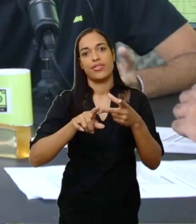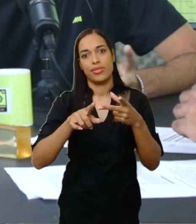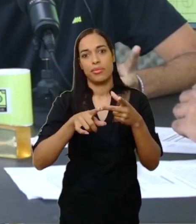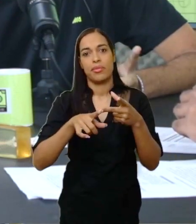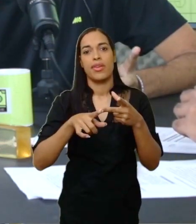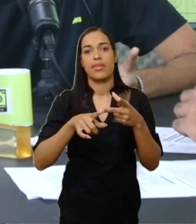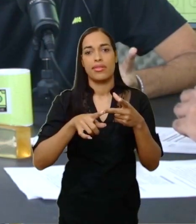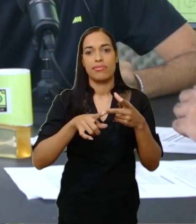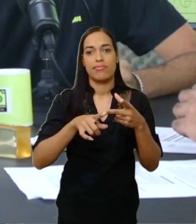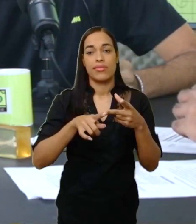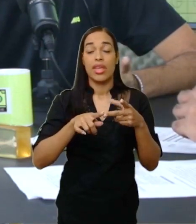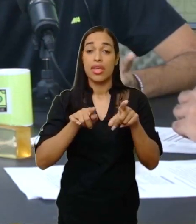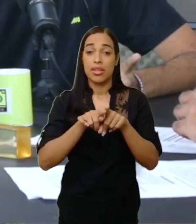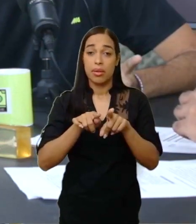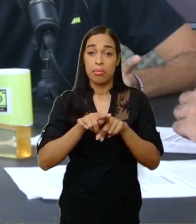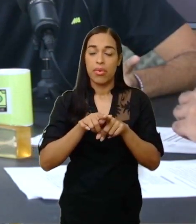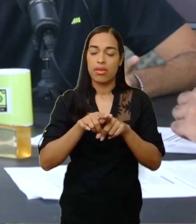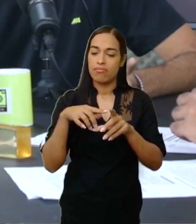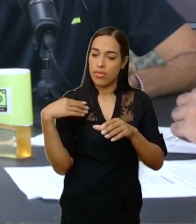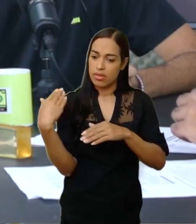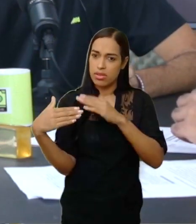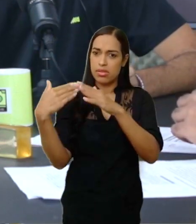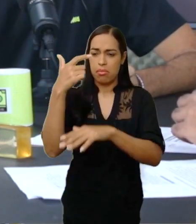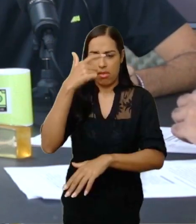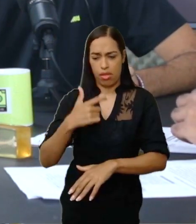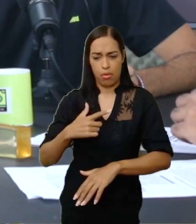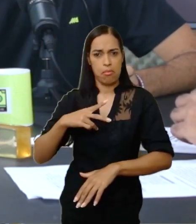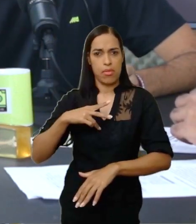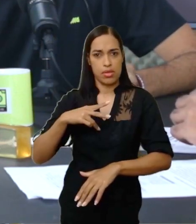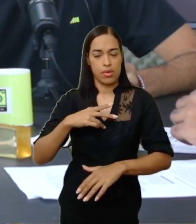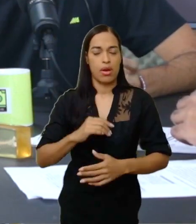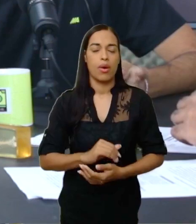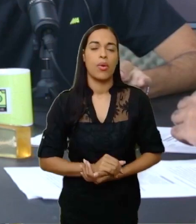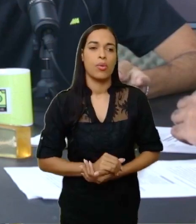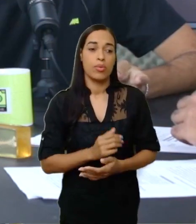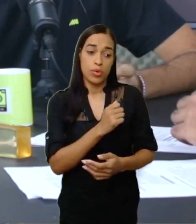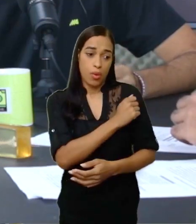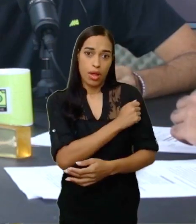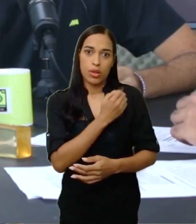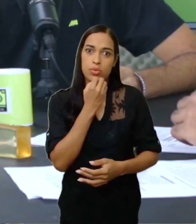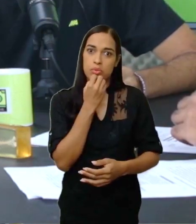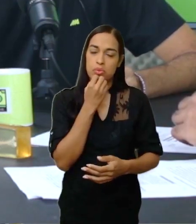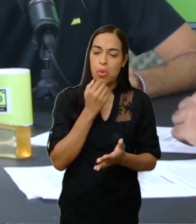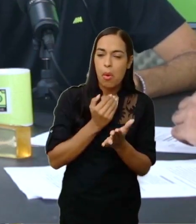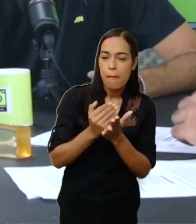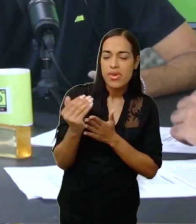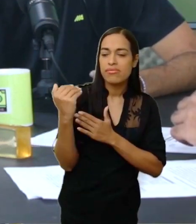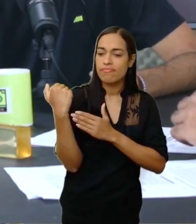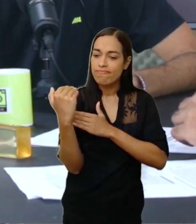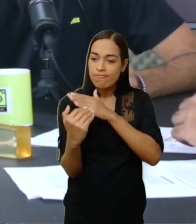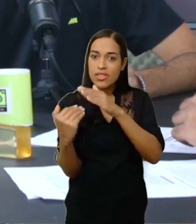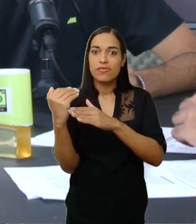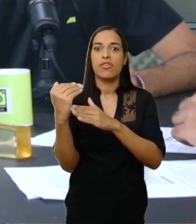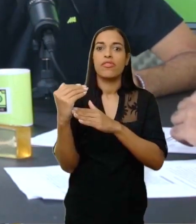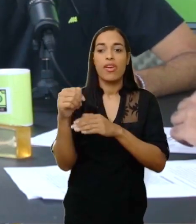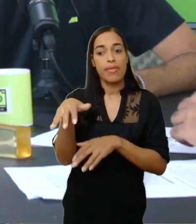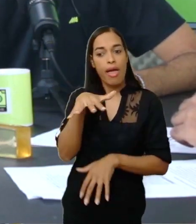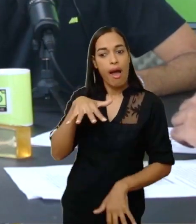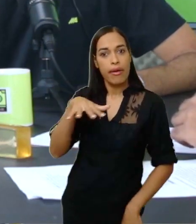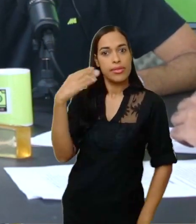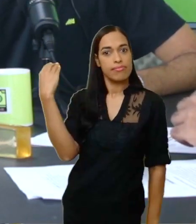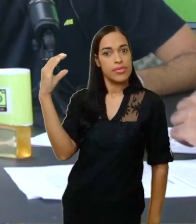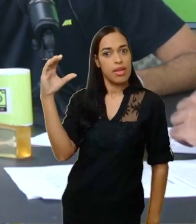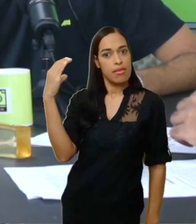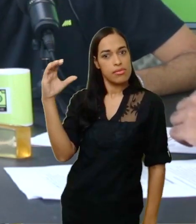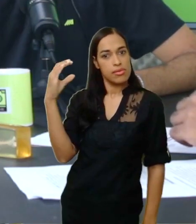pessoal, dependendo do ponto de vista, até em relação a crescimento pessoal, quando o aluno começa a se desenvolver bem na área científica, né? Agora